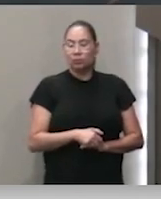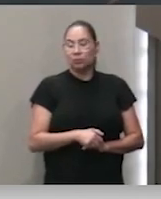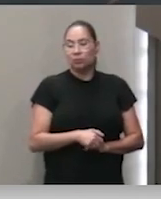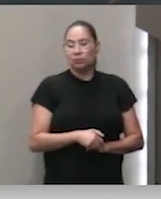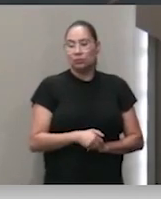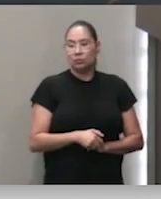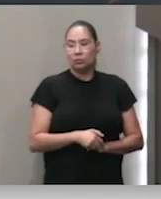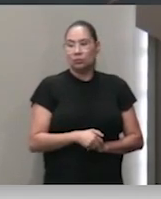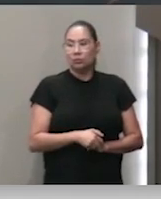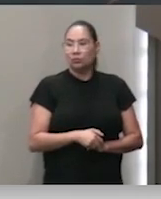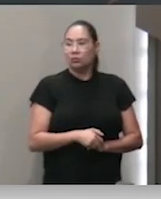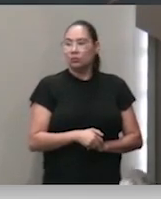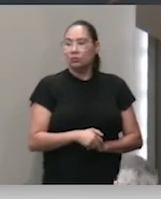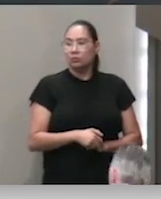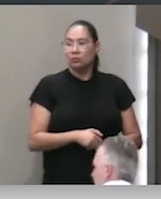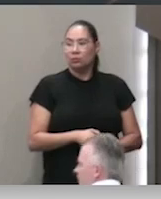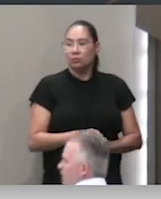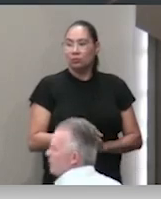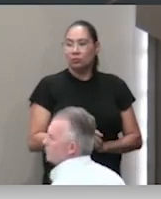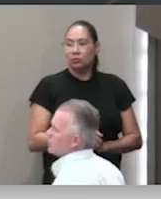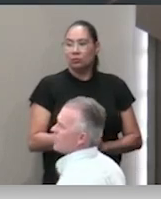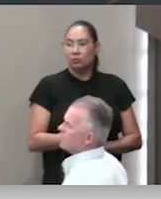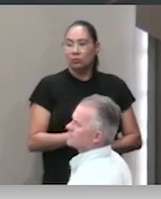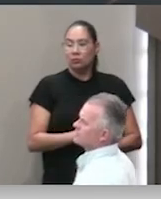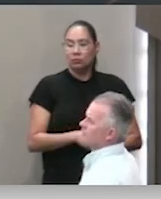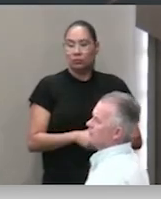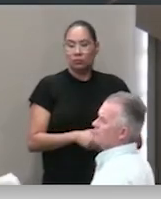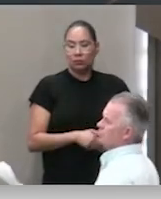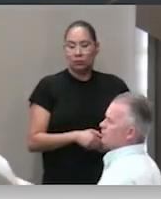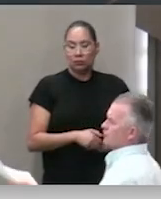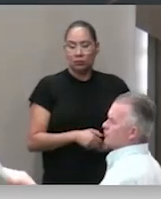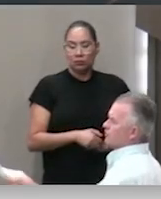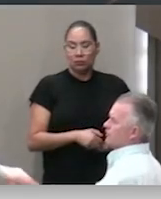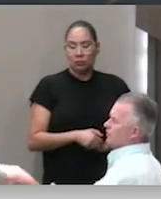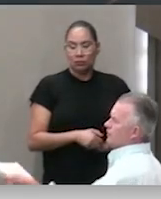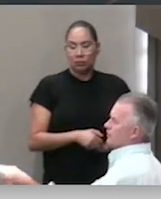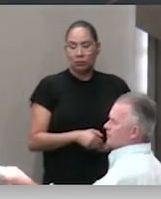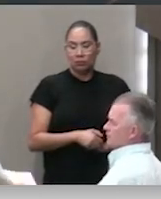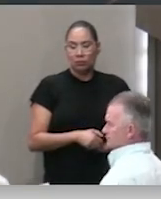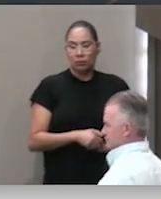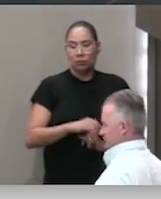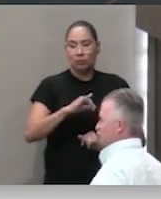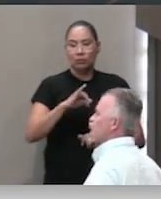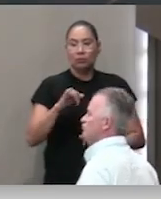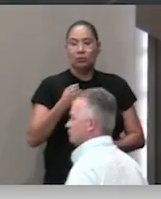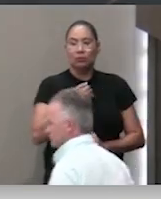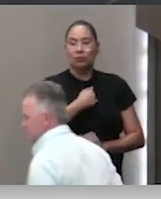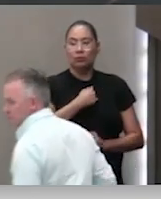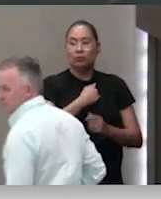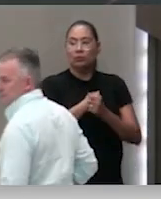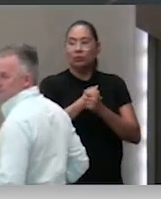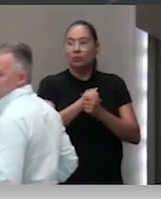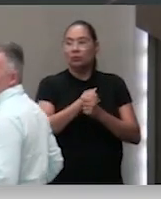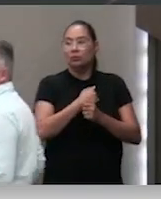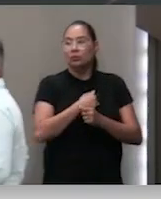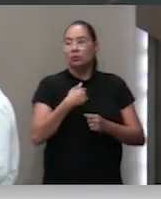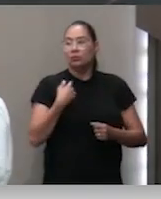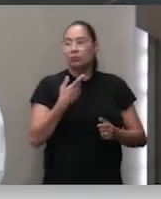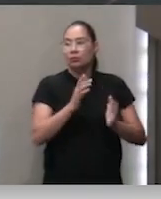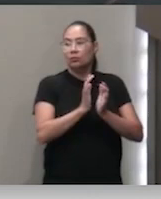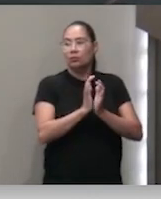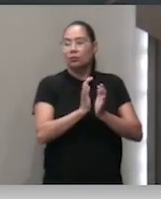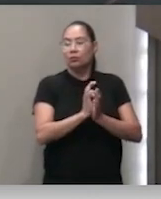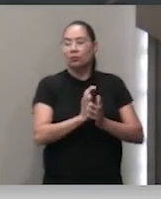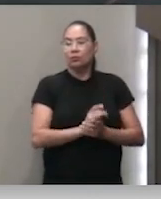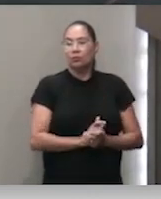Não, da moção. Protocolou a moção, não estava aí para se manifestar. Queria aproveitar também e mandar um abraço para o nosso amigo Aritano. Aritano, sempre bem-vindo, meu querido. Tamo